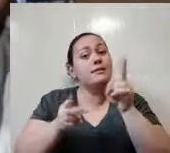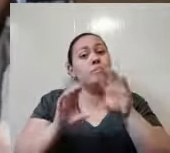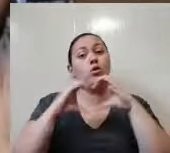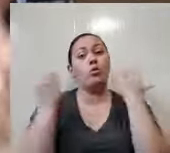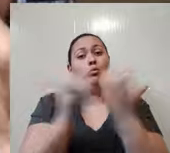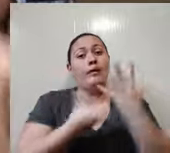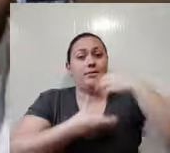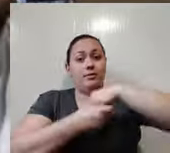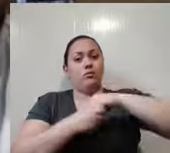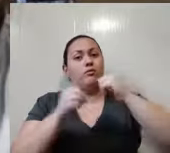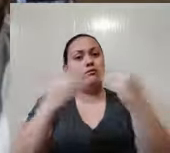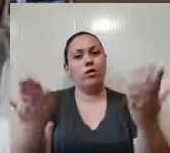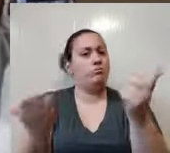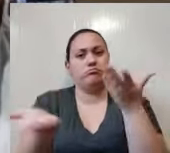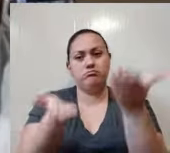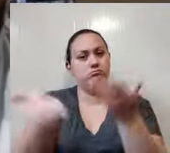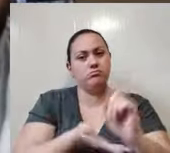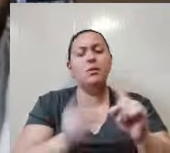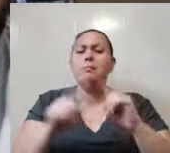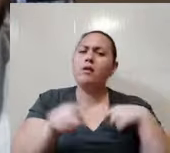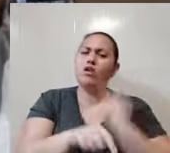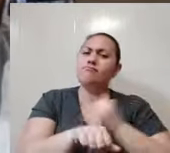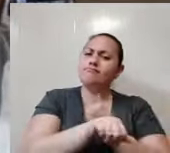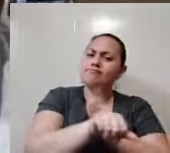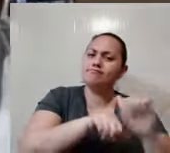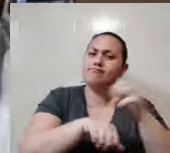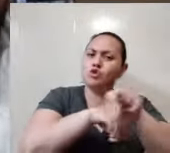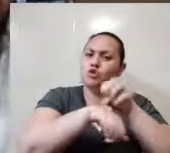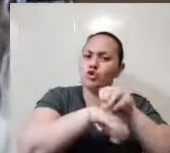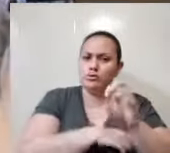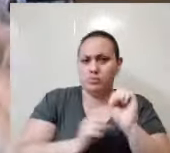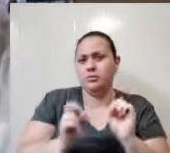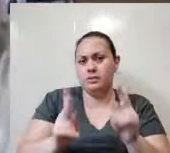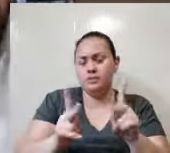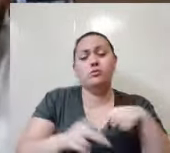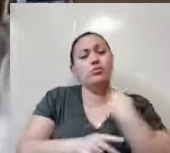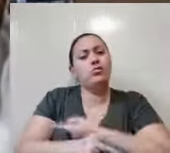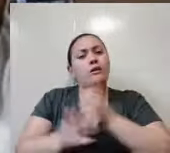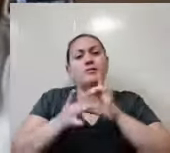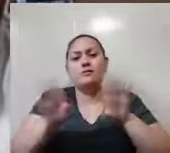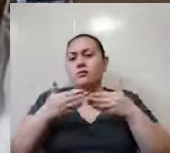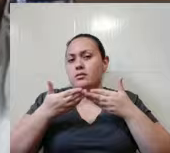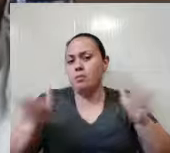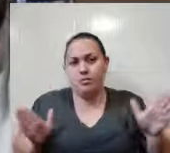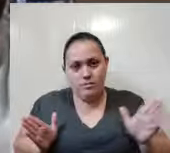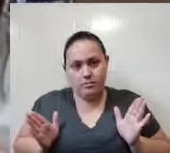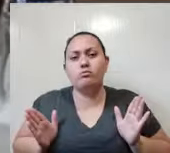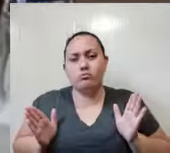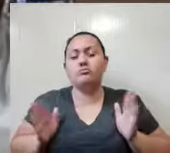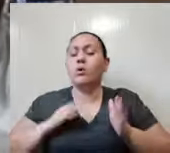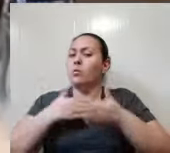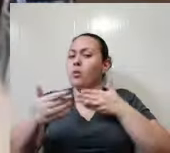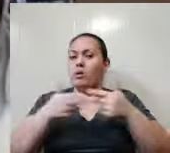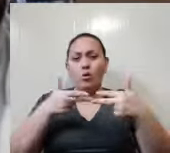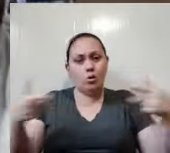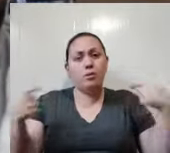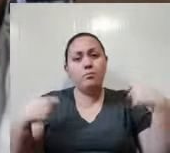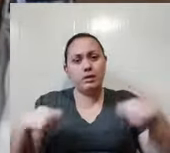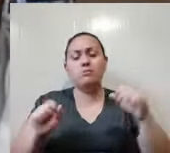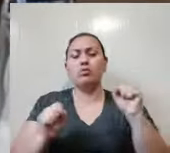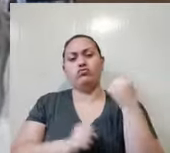alcance, porque nós lá da UFSPA a gente não atende o público externo, mas a gente sempre vai dar um jeito, tá? A gente fica